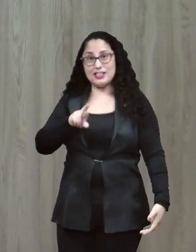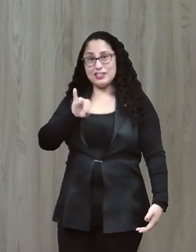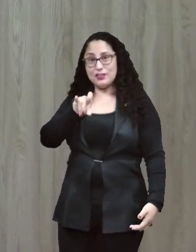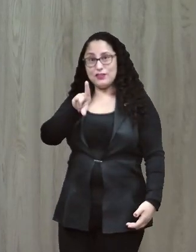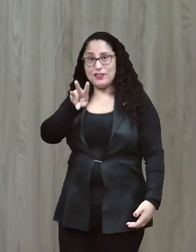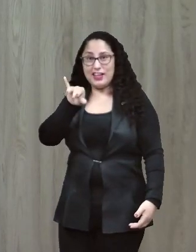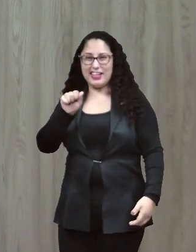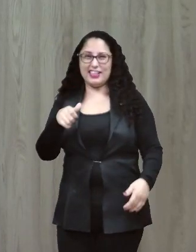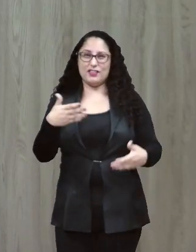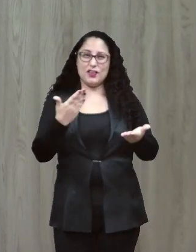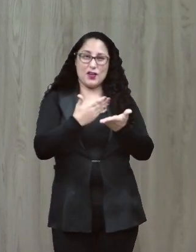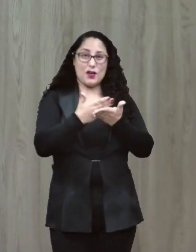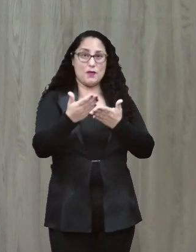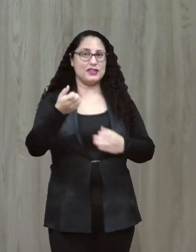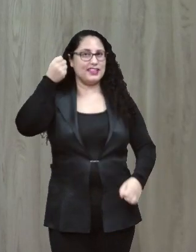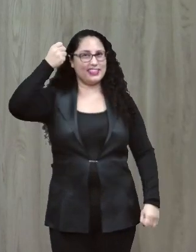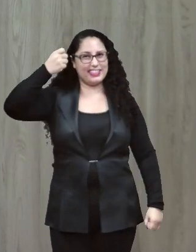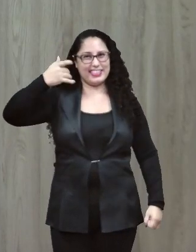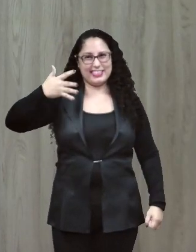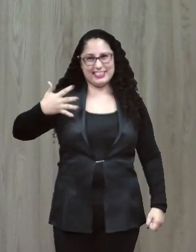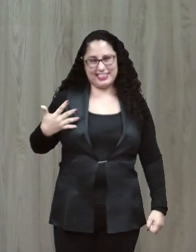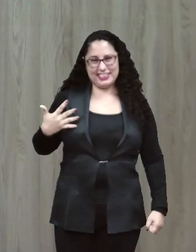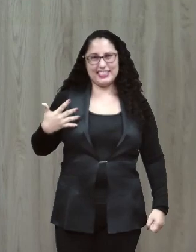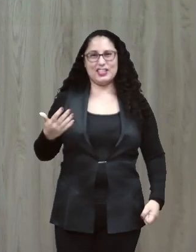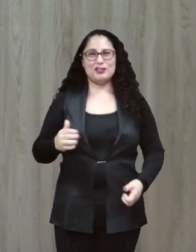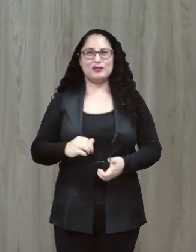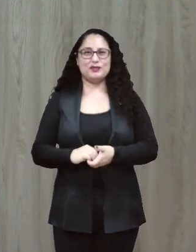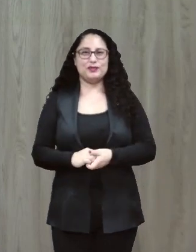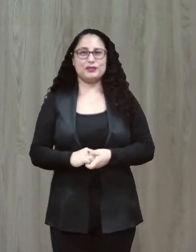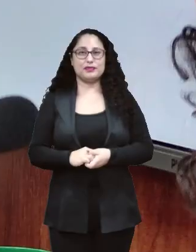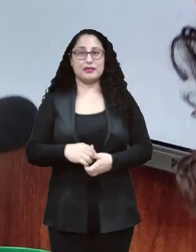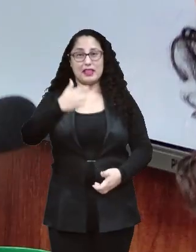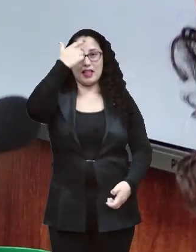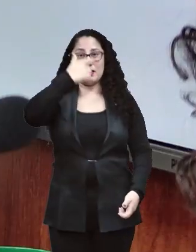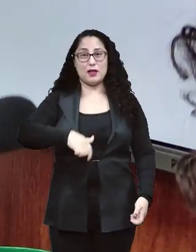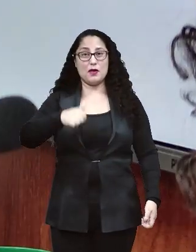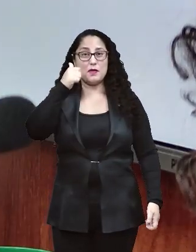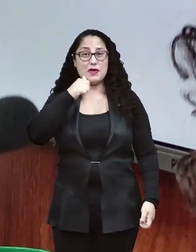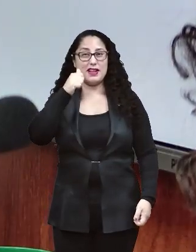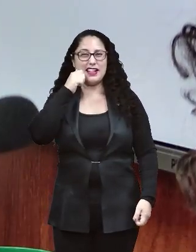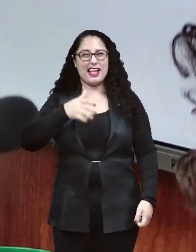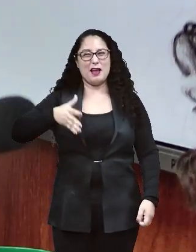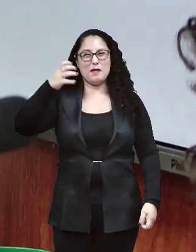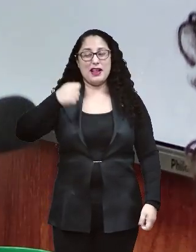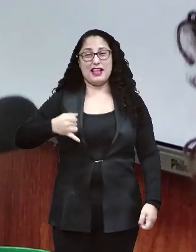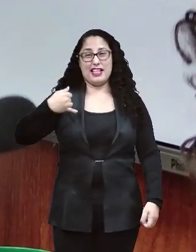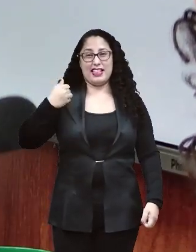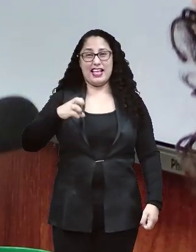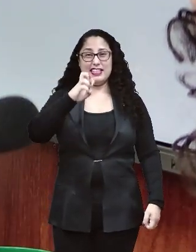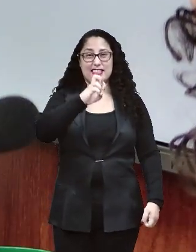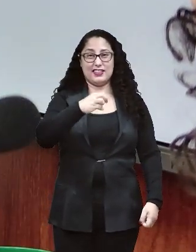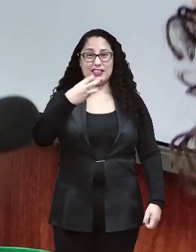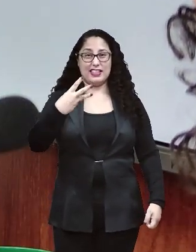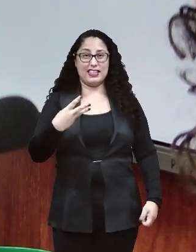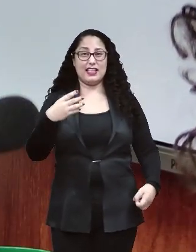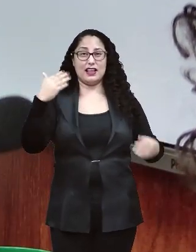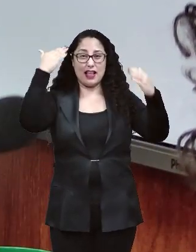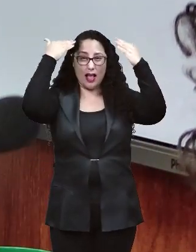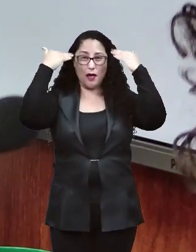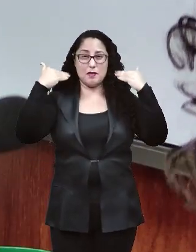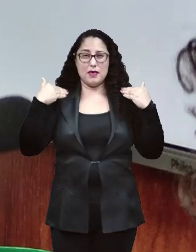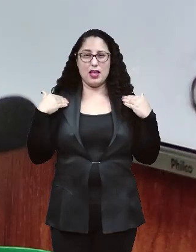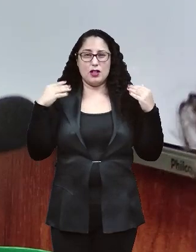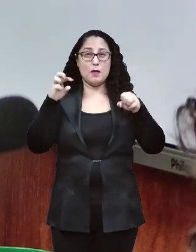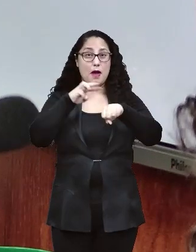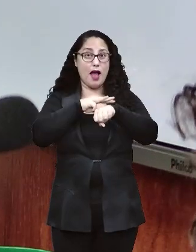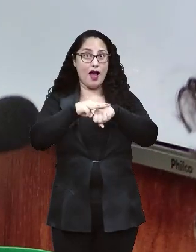Vou começar pela minha autodescrição, né? Sou uma mulher branca de 53 anos, cabelos